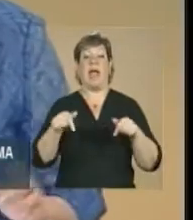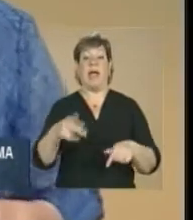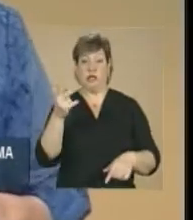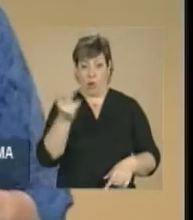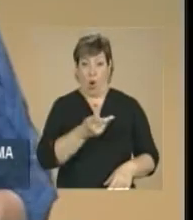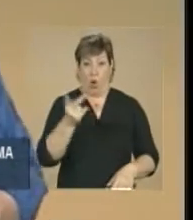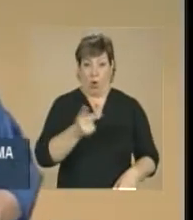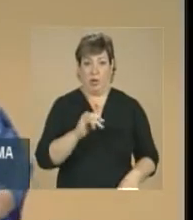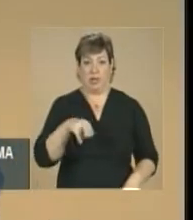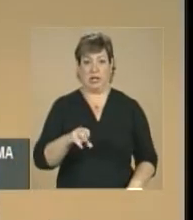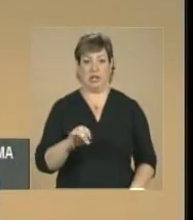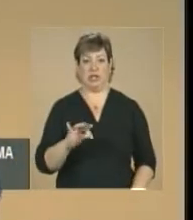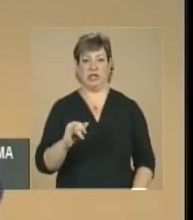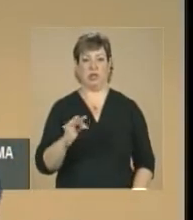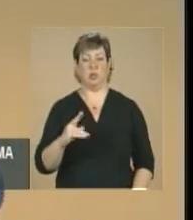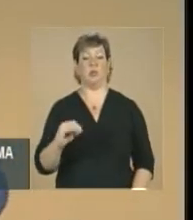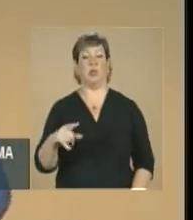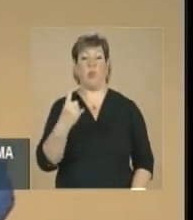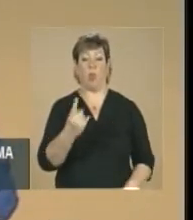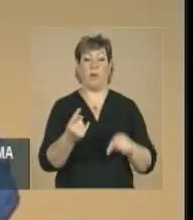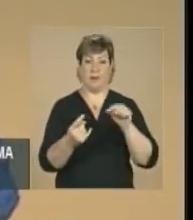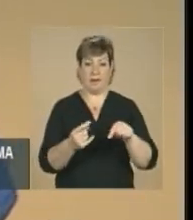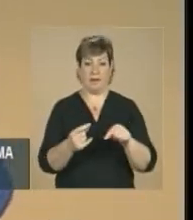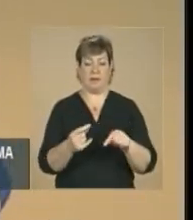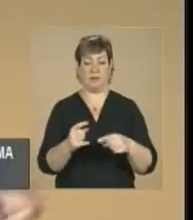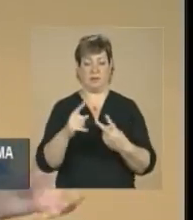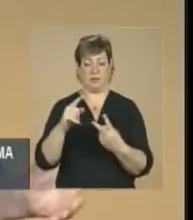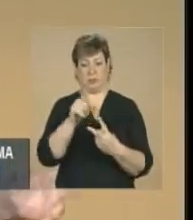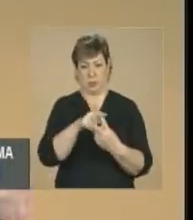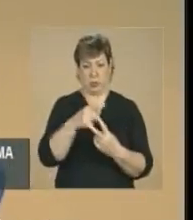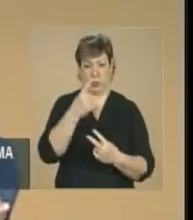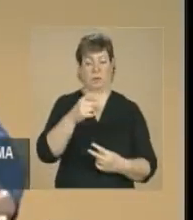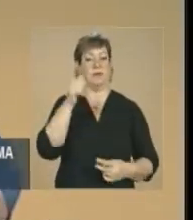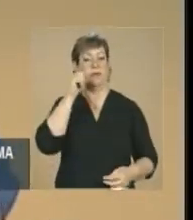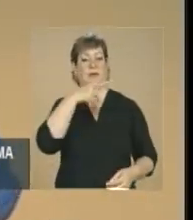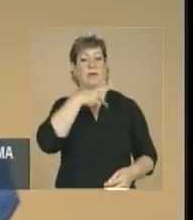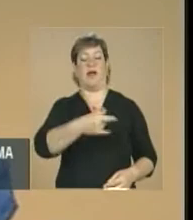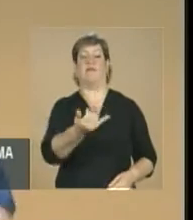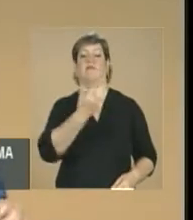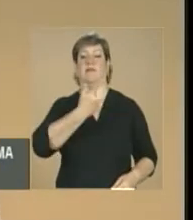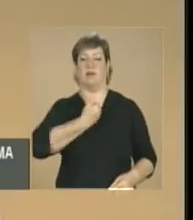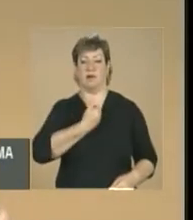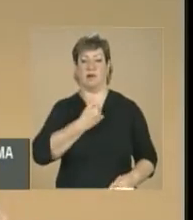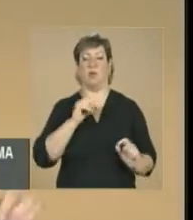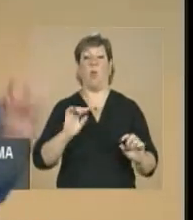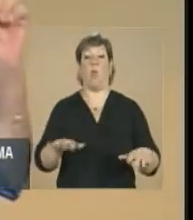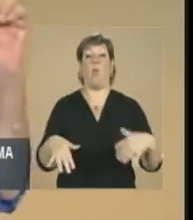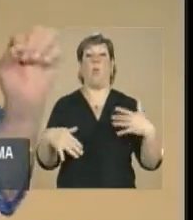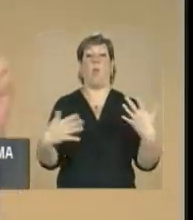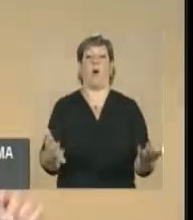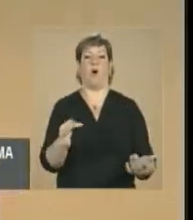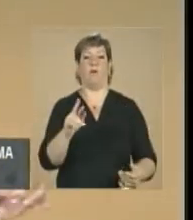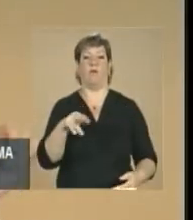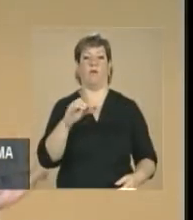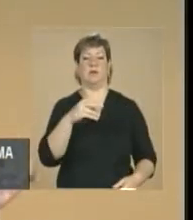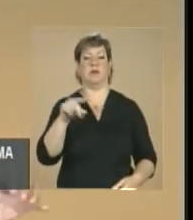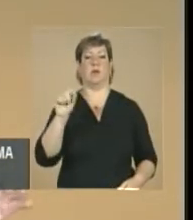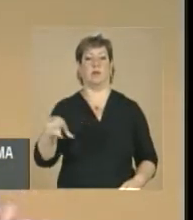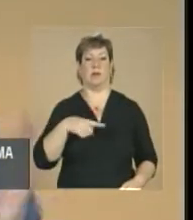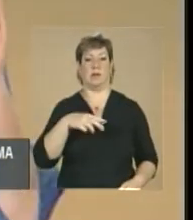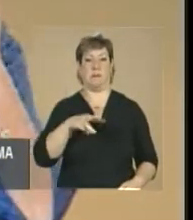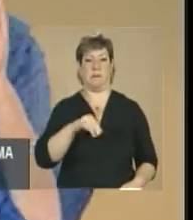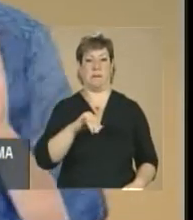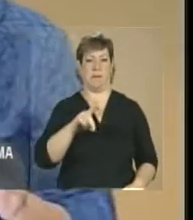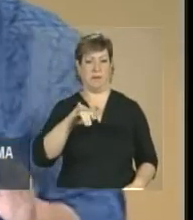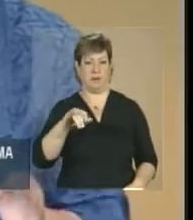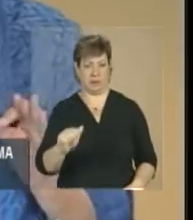num deles, a presidenta me disse uma coisa, sintetizando o qual era a função do Media Lab.